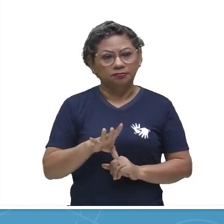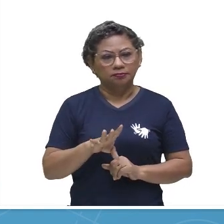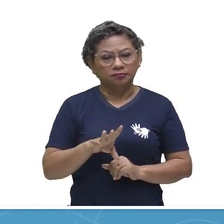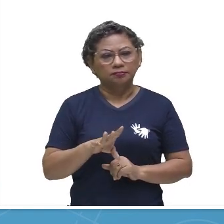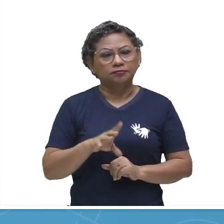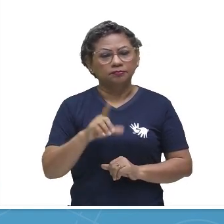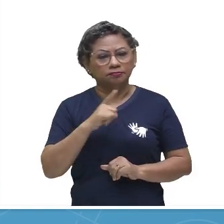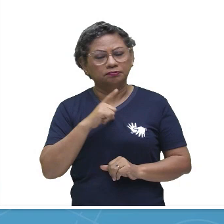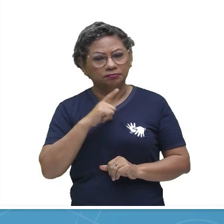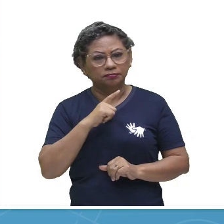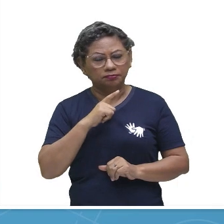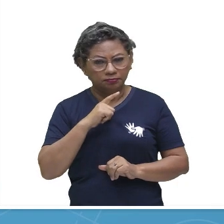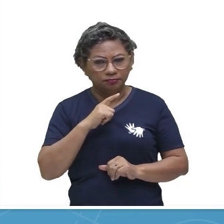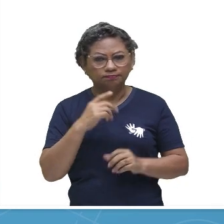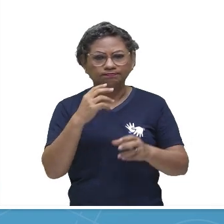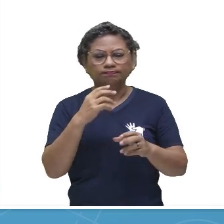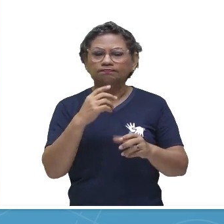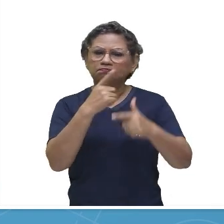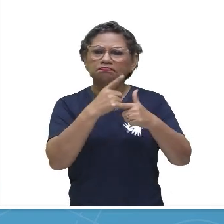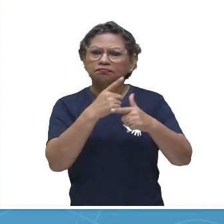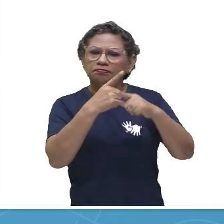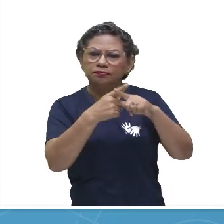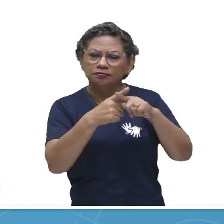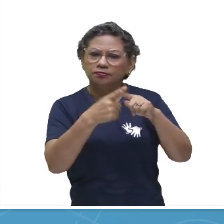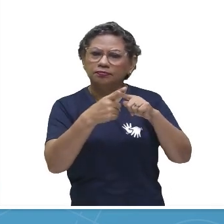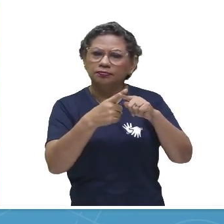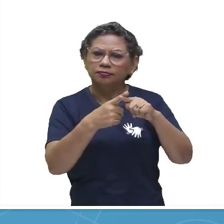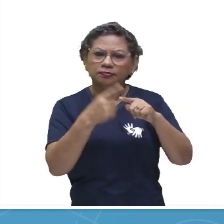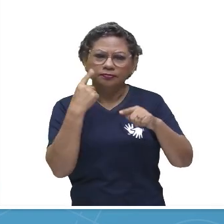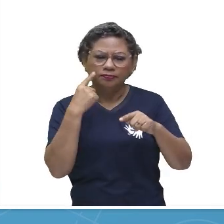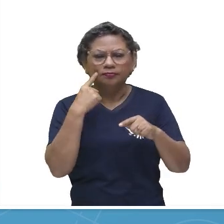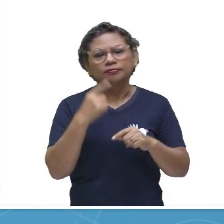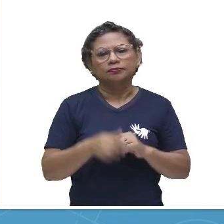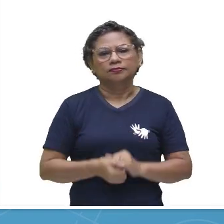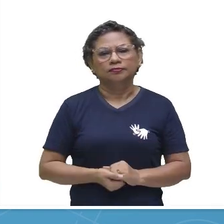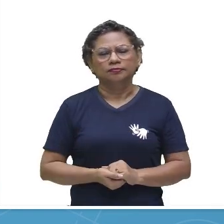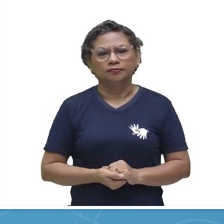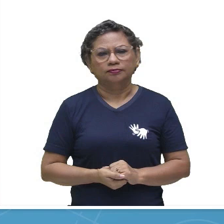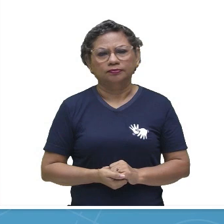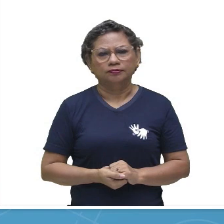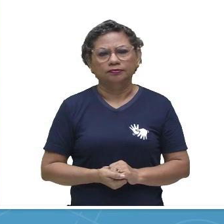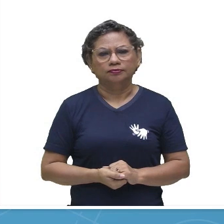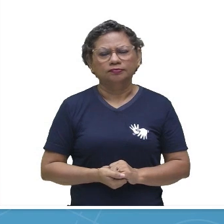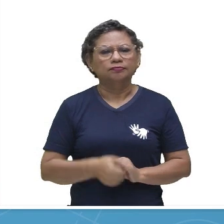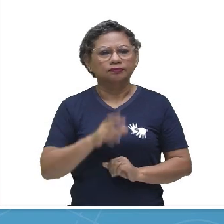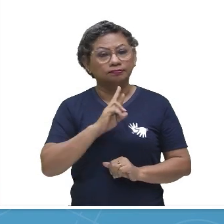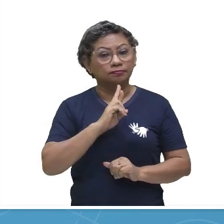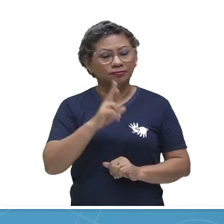mesmo 7 vezes. Então, isso daqui daria 2 vezes 2, 4, vezes 2, 8, vezes 2, 16, 32,